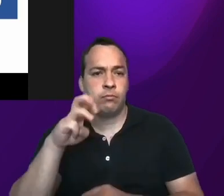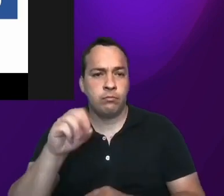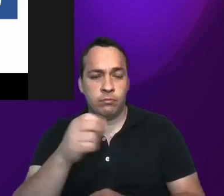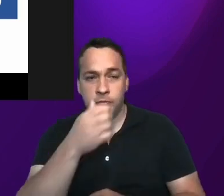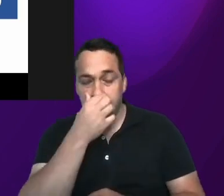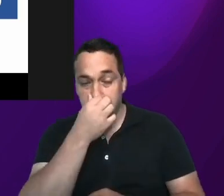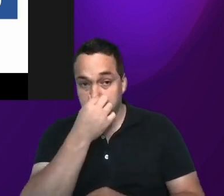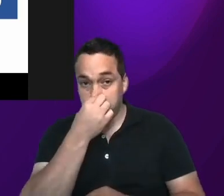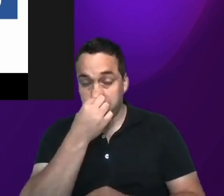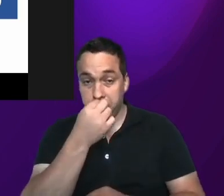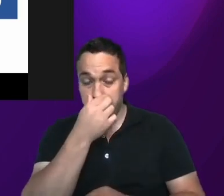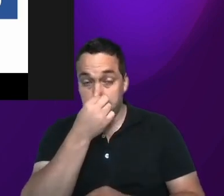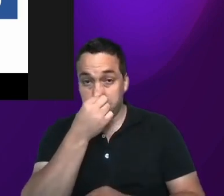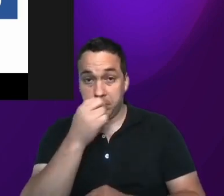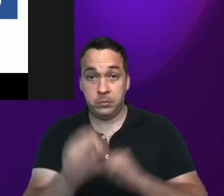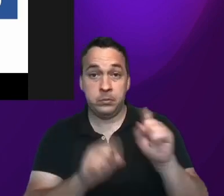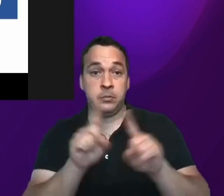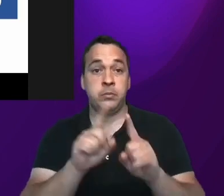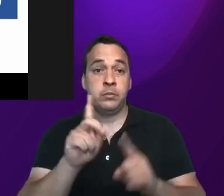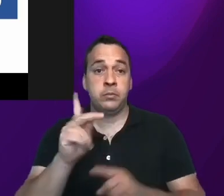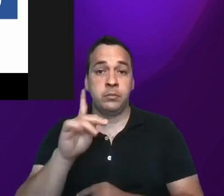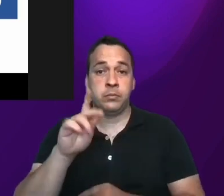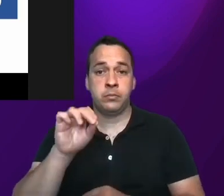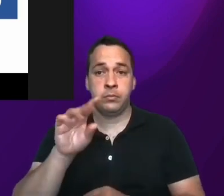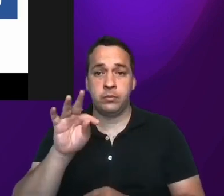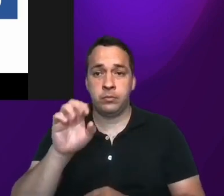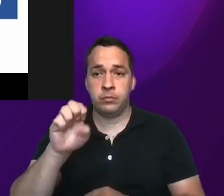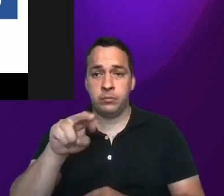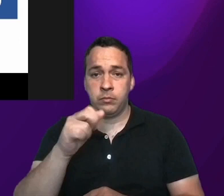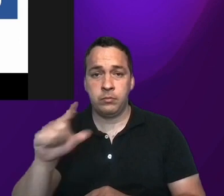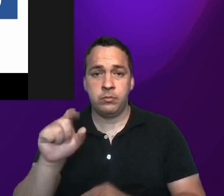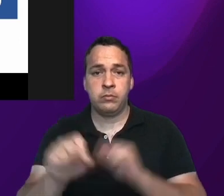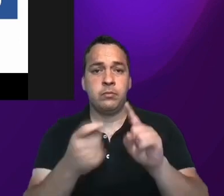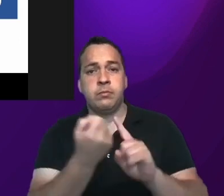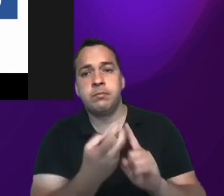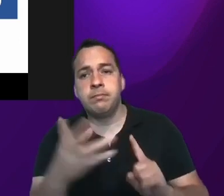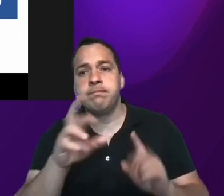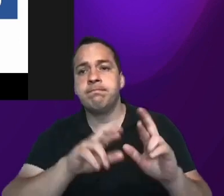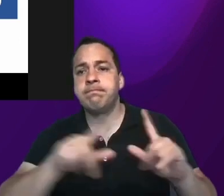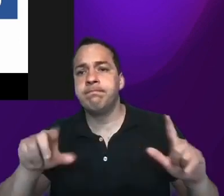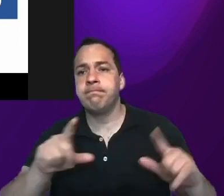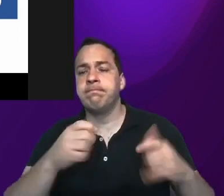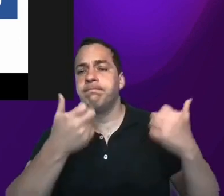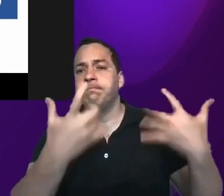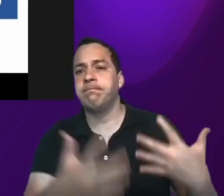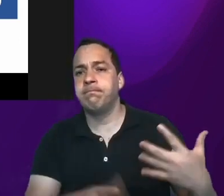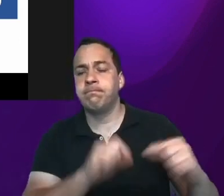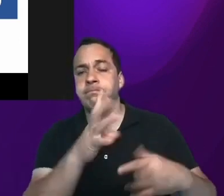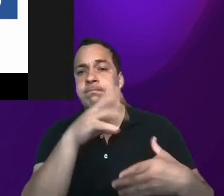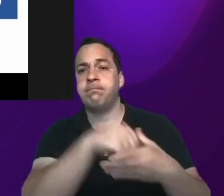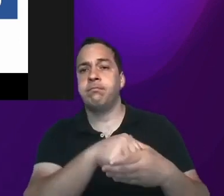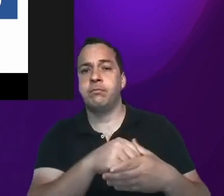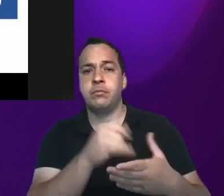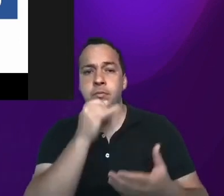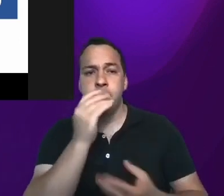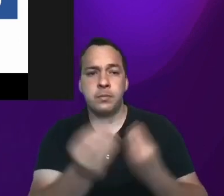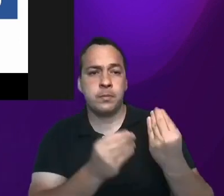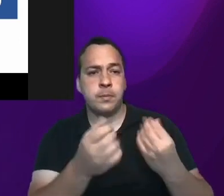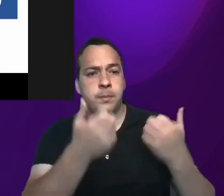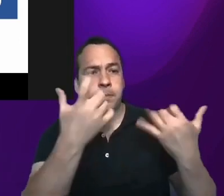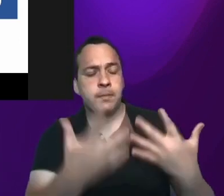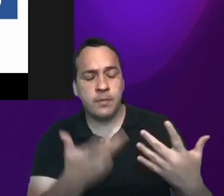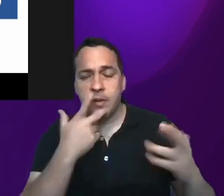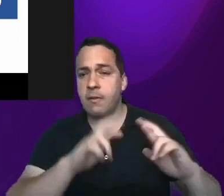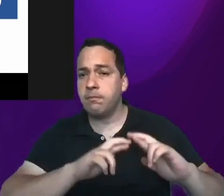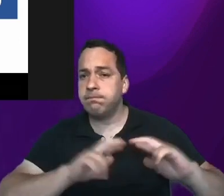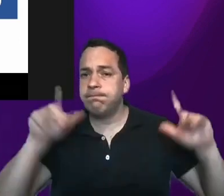de hipotensão baseada nessas diferentes definições, entre as definições foi muito diferente,